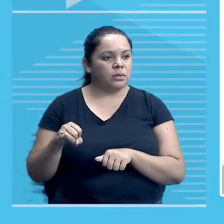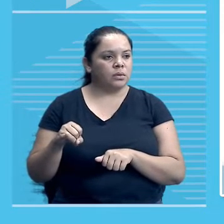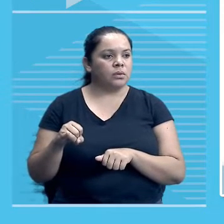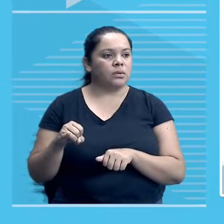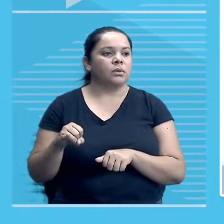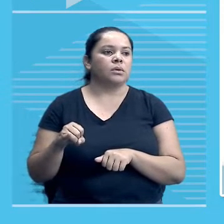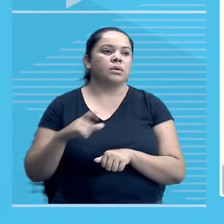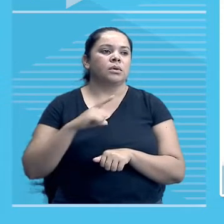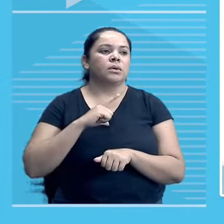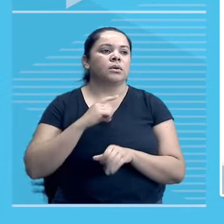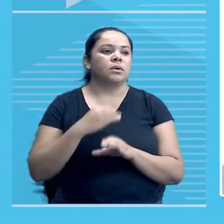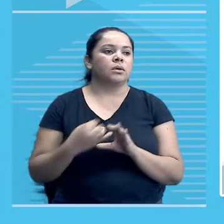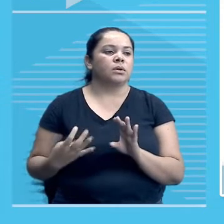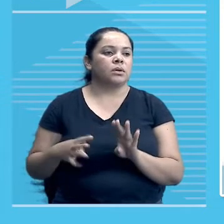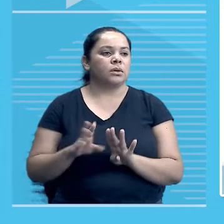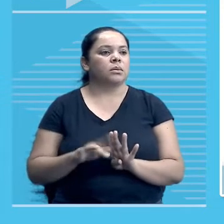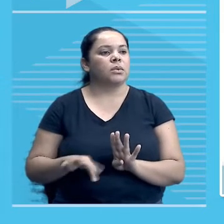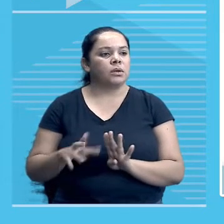básico, por exemplo,